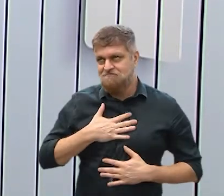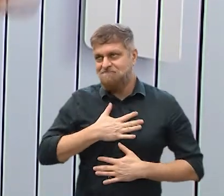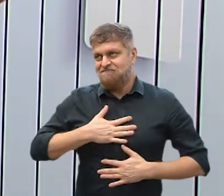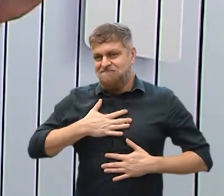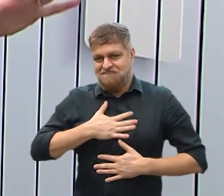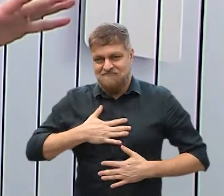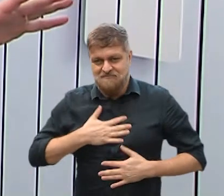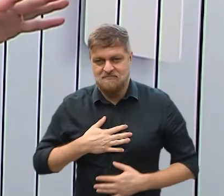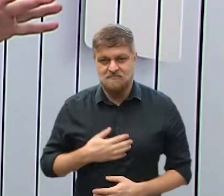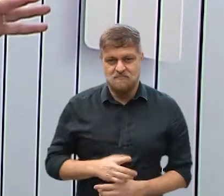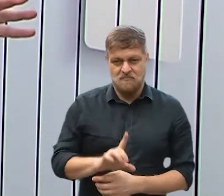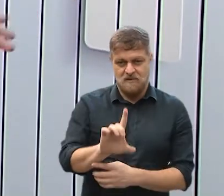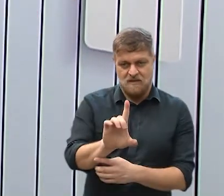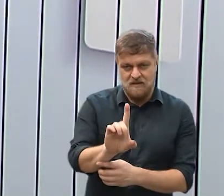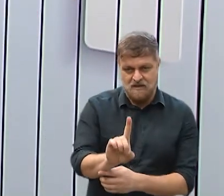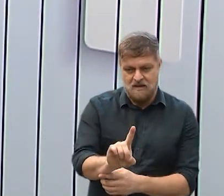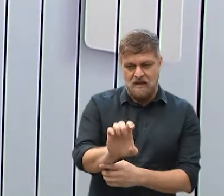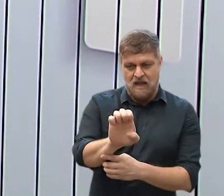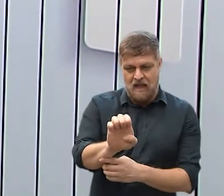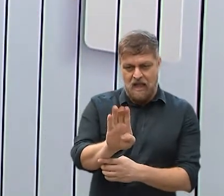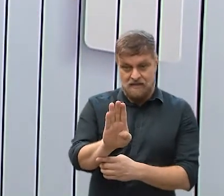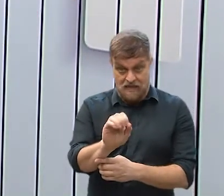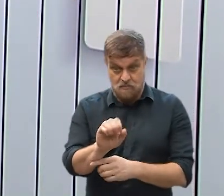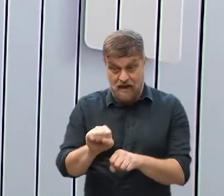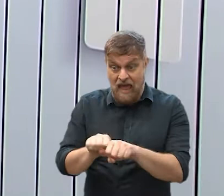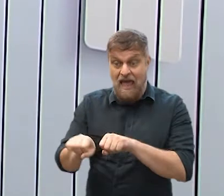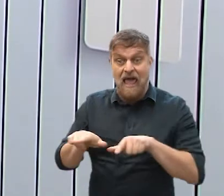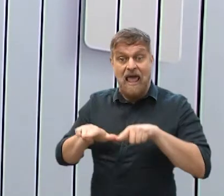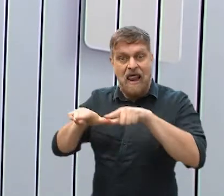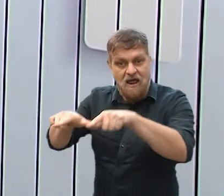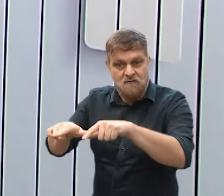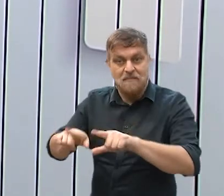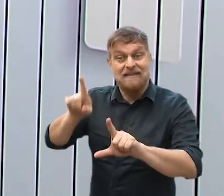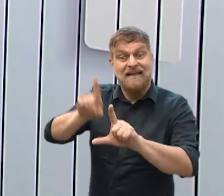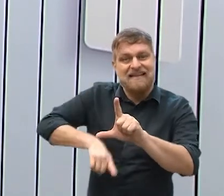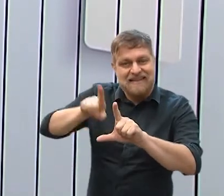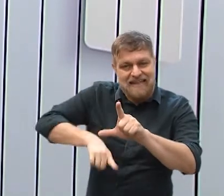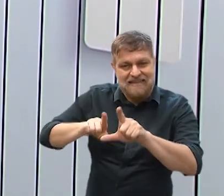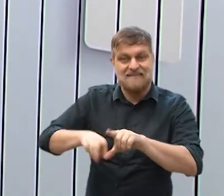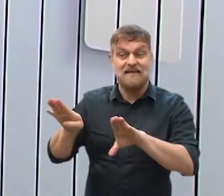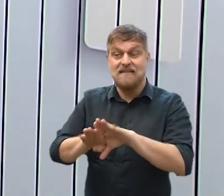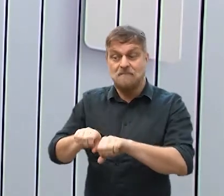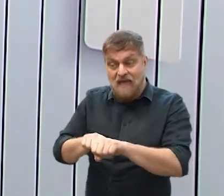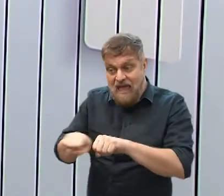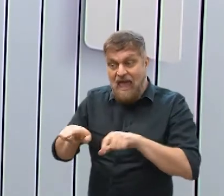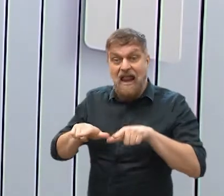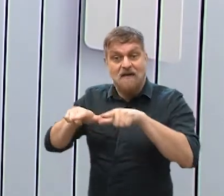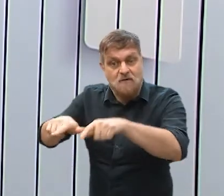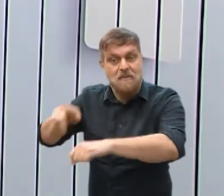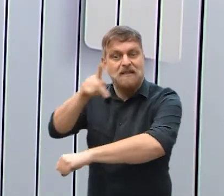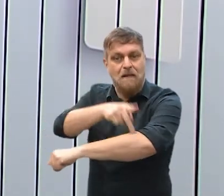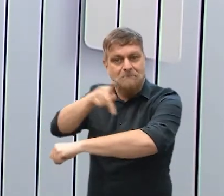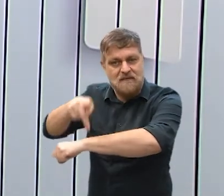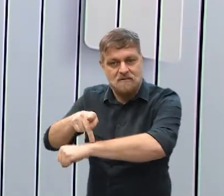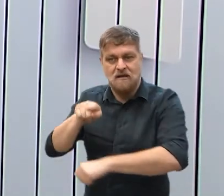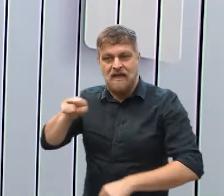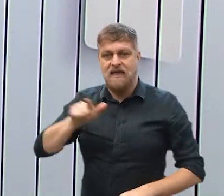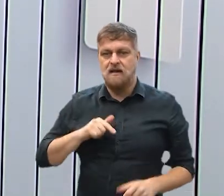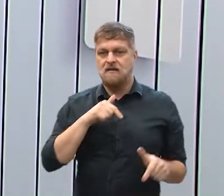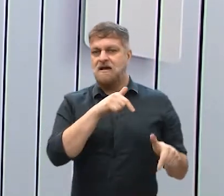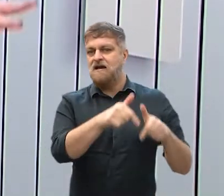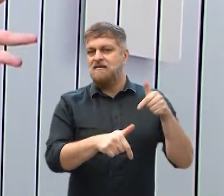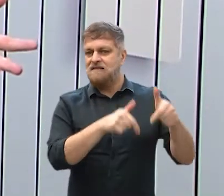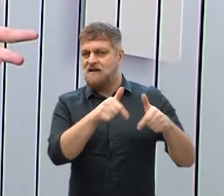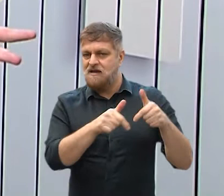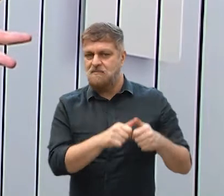legal. Antes, para a gente falar que a Débora é formada em letras, né, e pedagogia também. e teve uma trajetória de ida